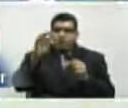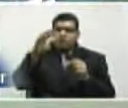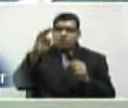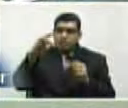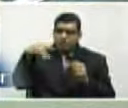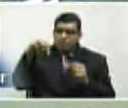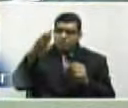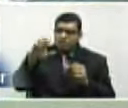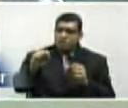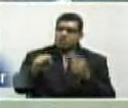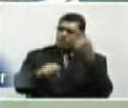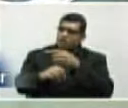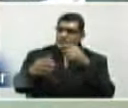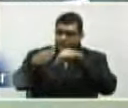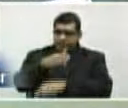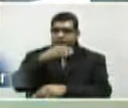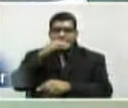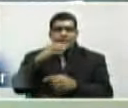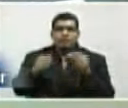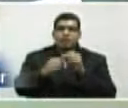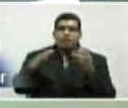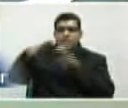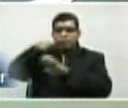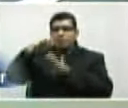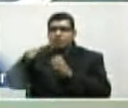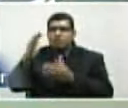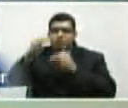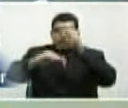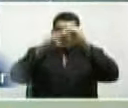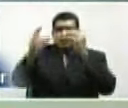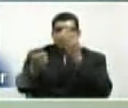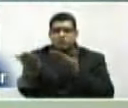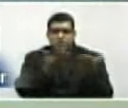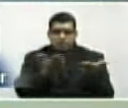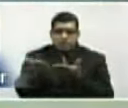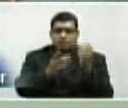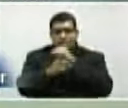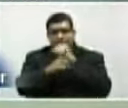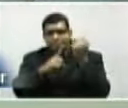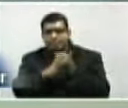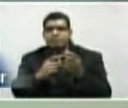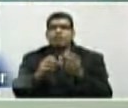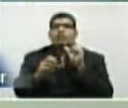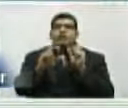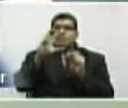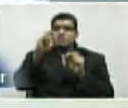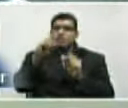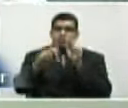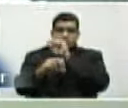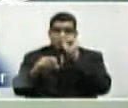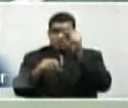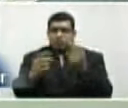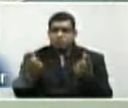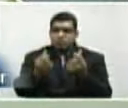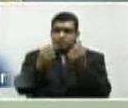FMPS, daquele fundo da micro, pequena empresa de desenvolvimento social, de que 50% dos recursos